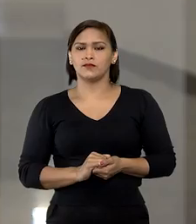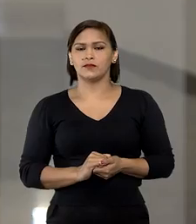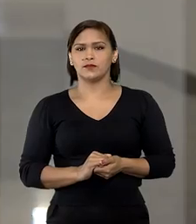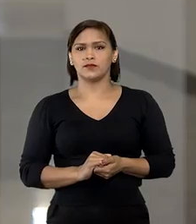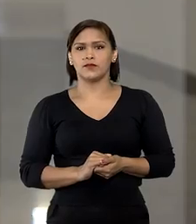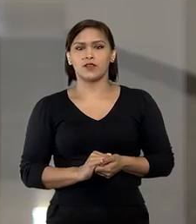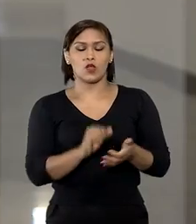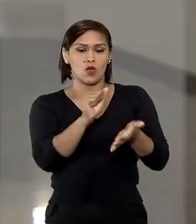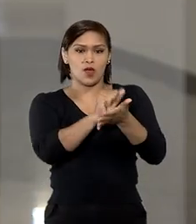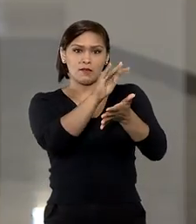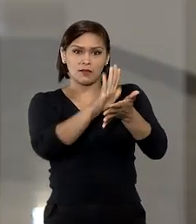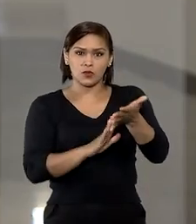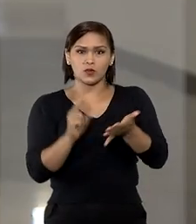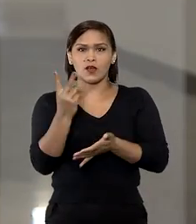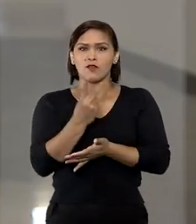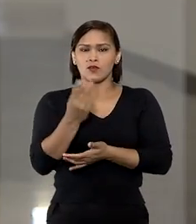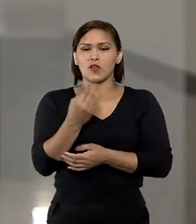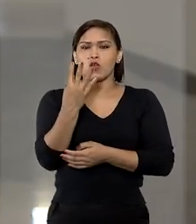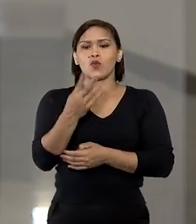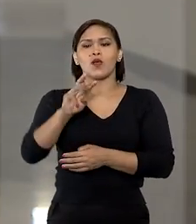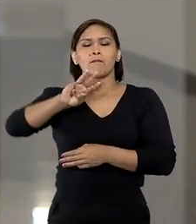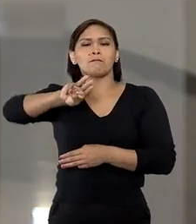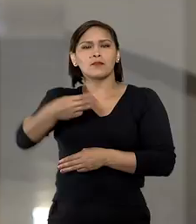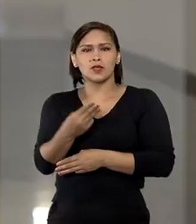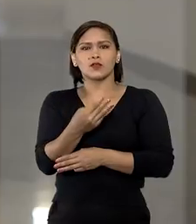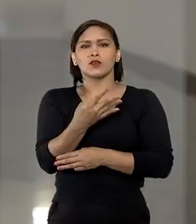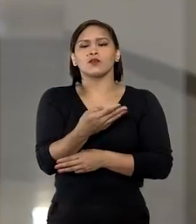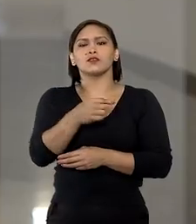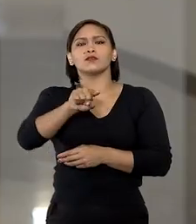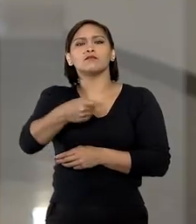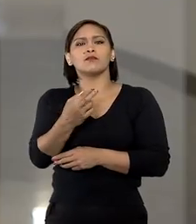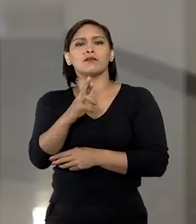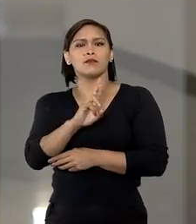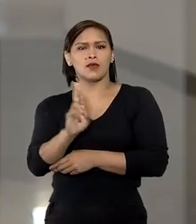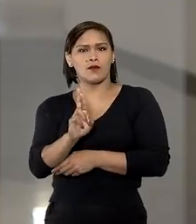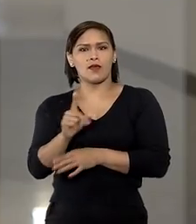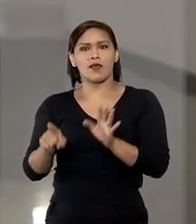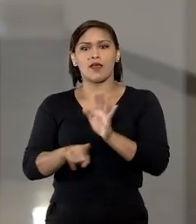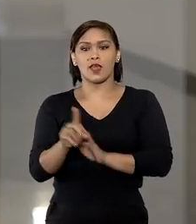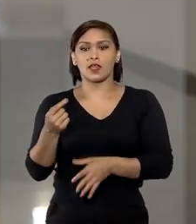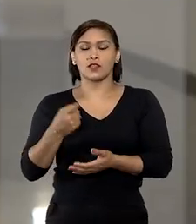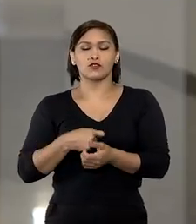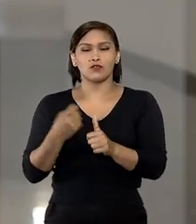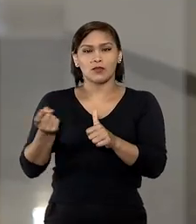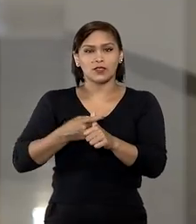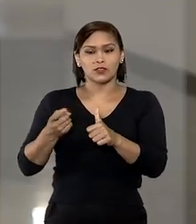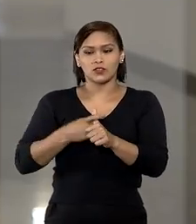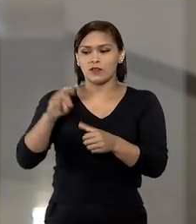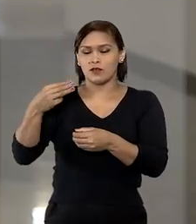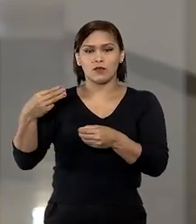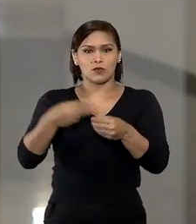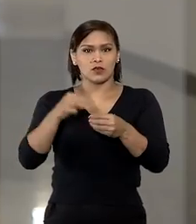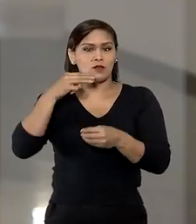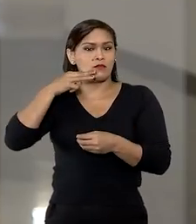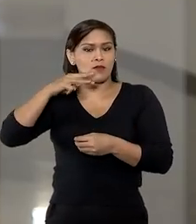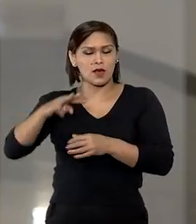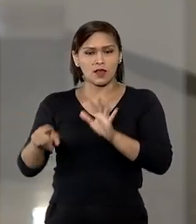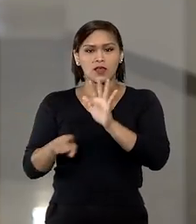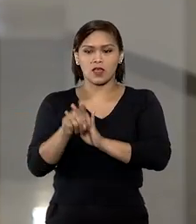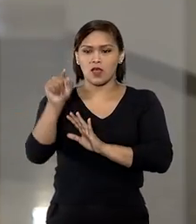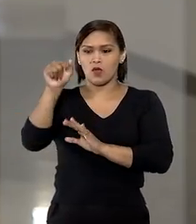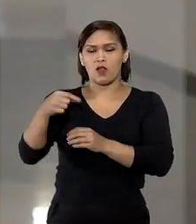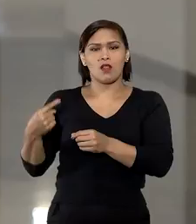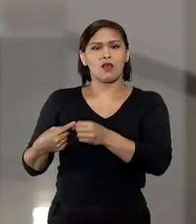Luís o precatório no valor de 4400000 reais era de uma dívida do Município de São